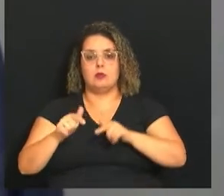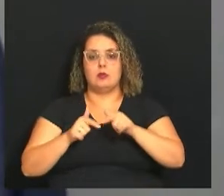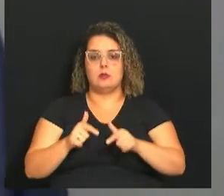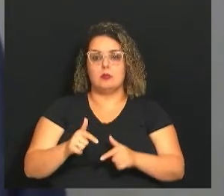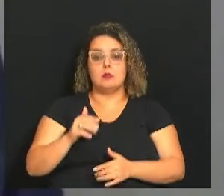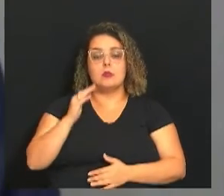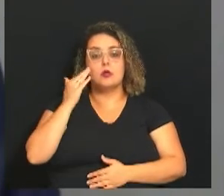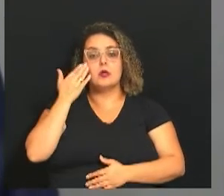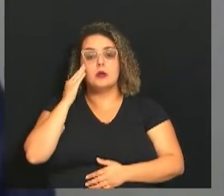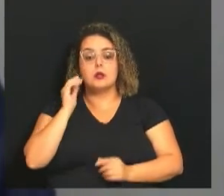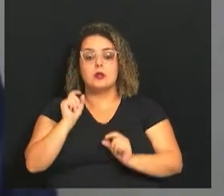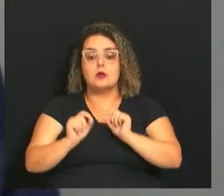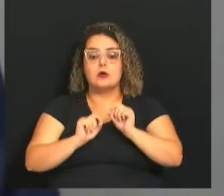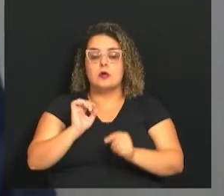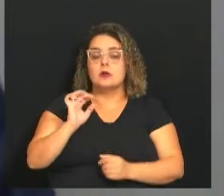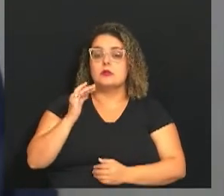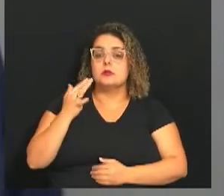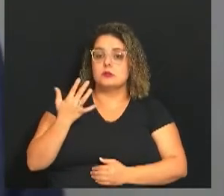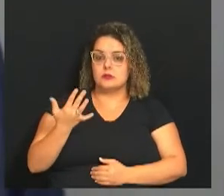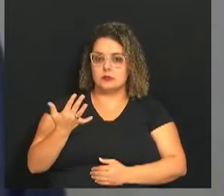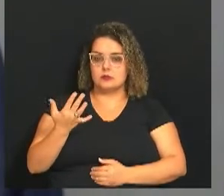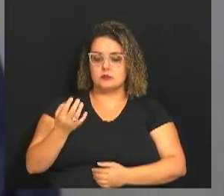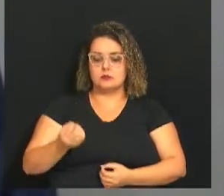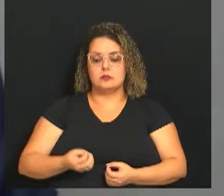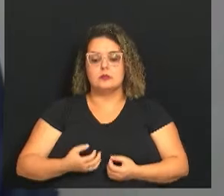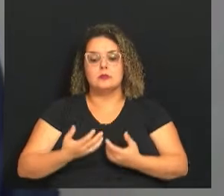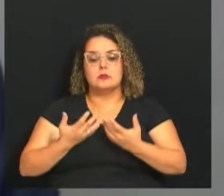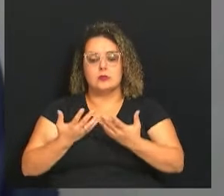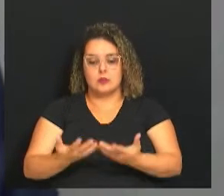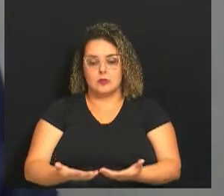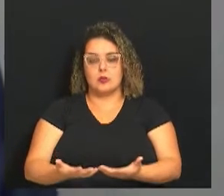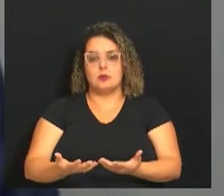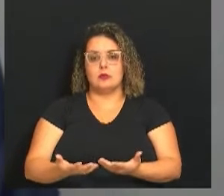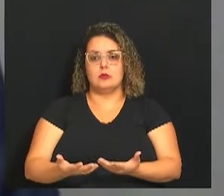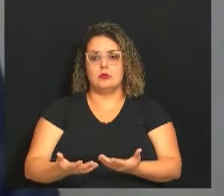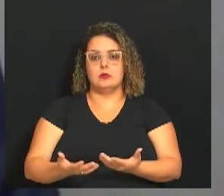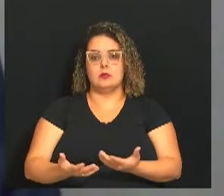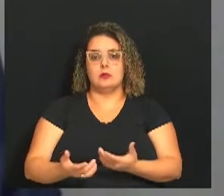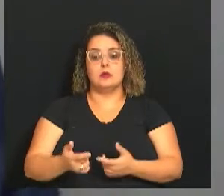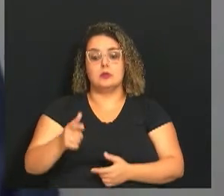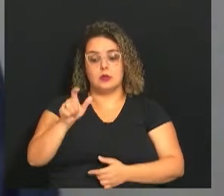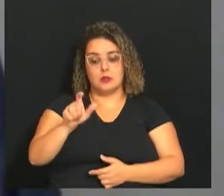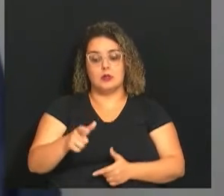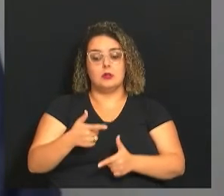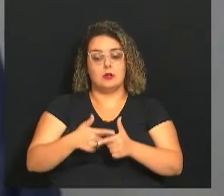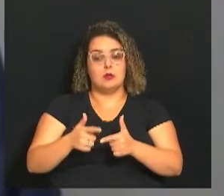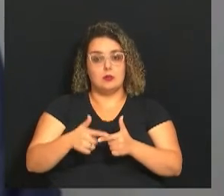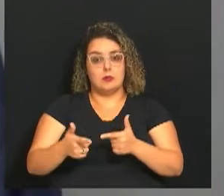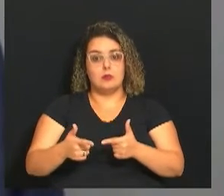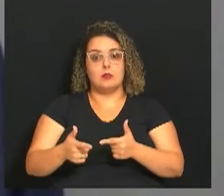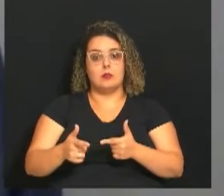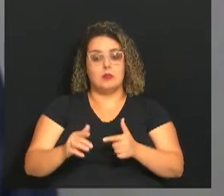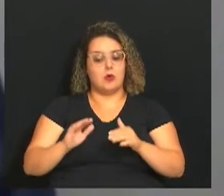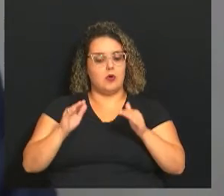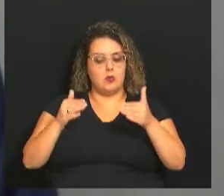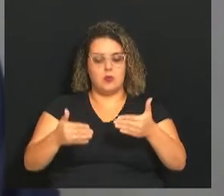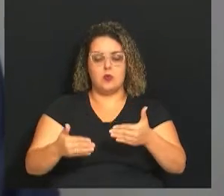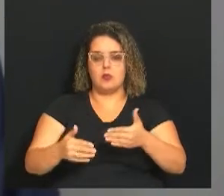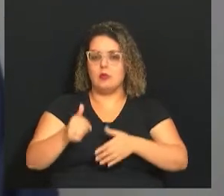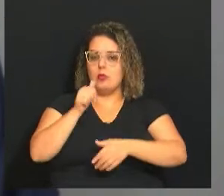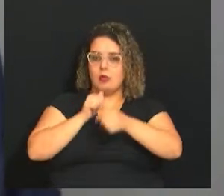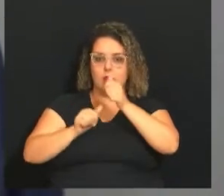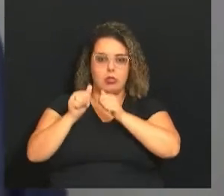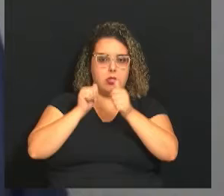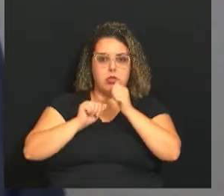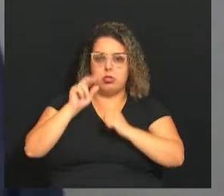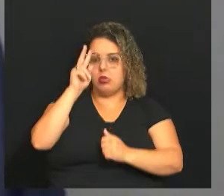situação, mostrar os elementos que estão dando para a empresa essa imagem de que ele tem algum problema relacionado ao álcool ou, eventualmente, alguma outra